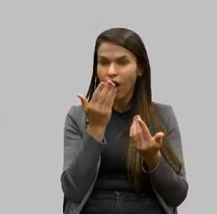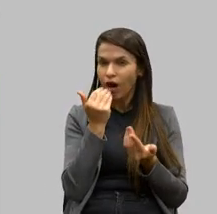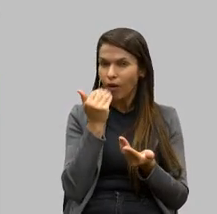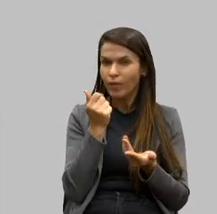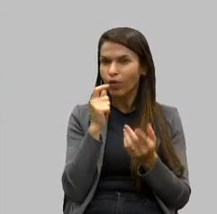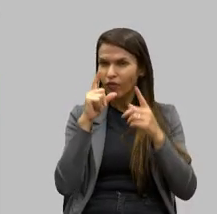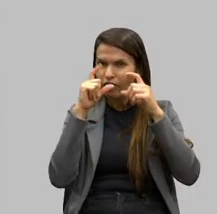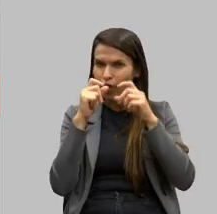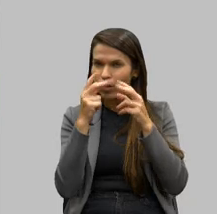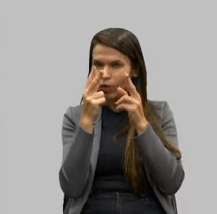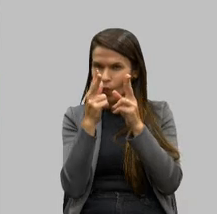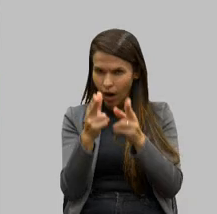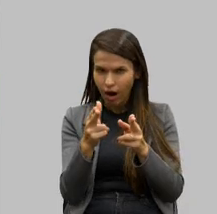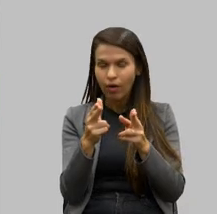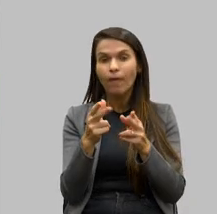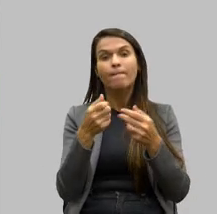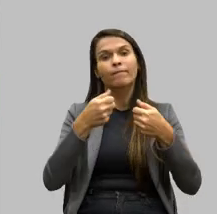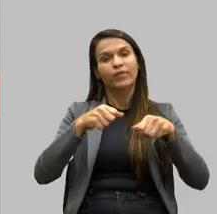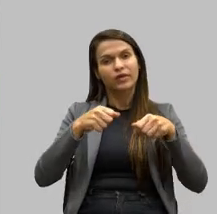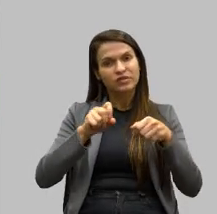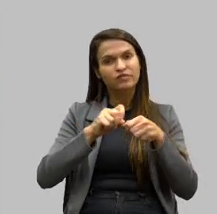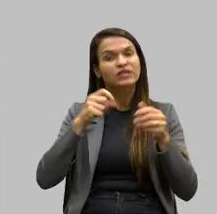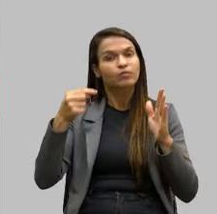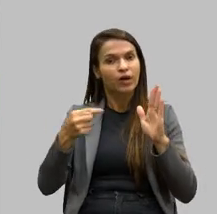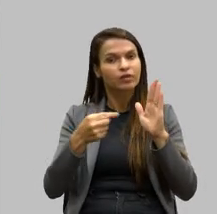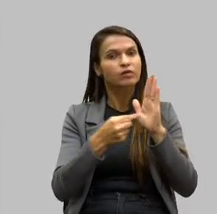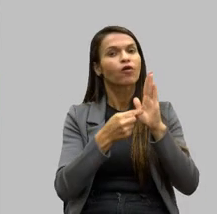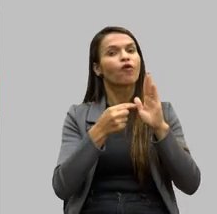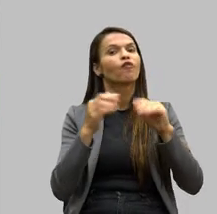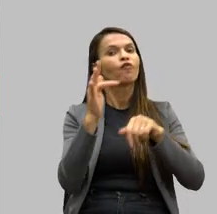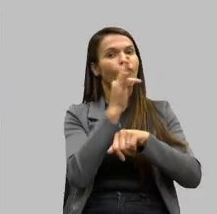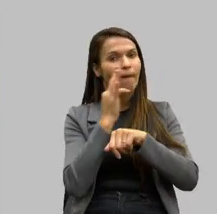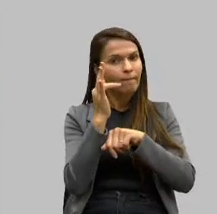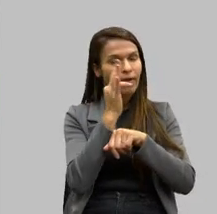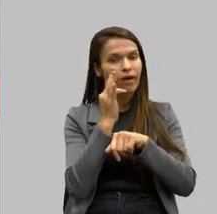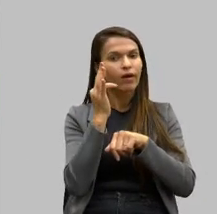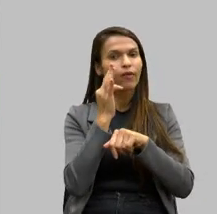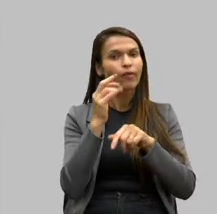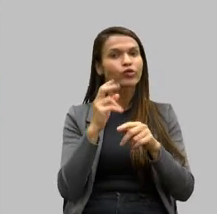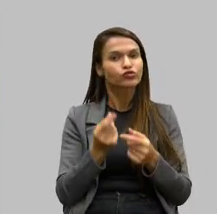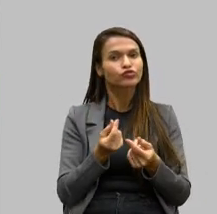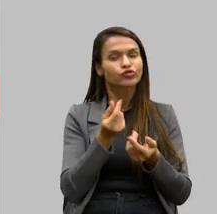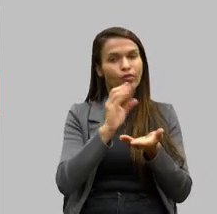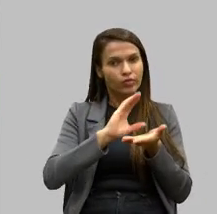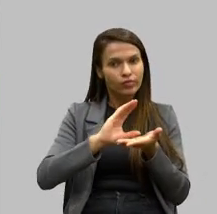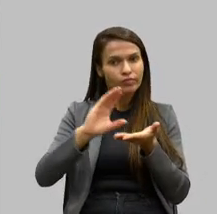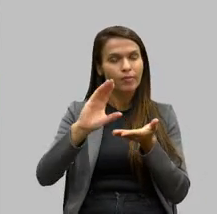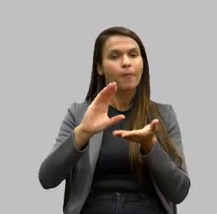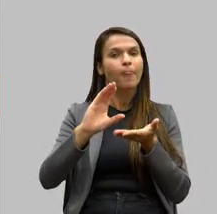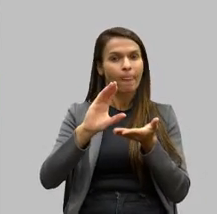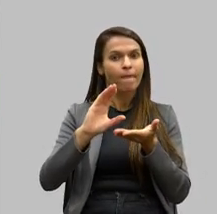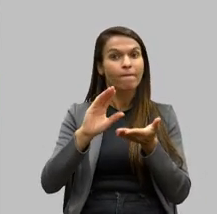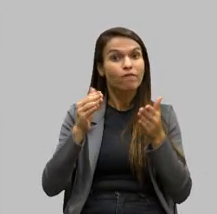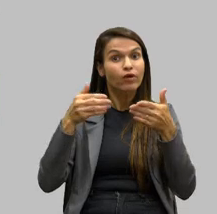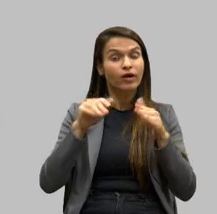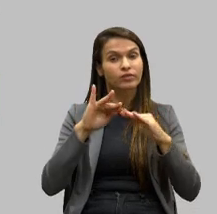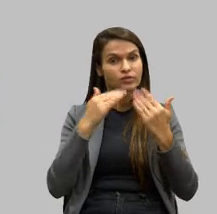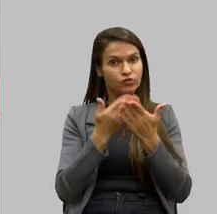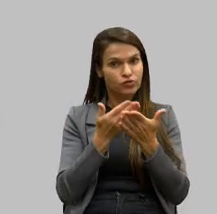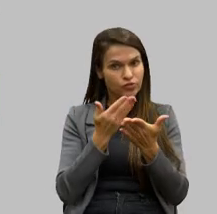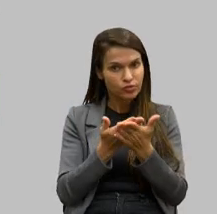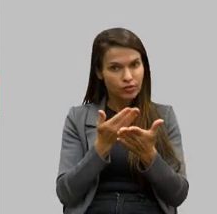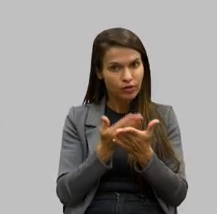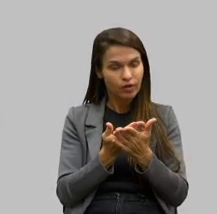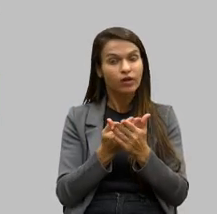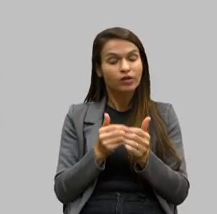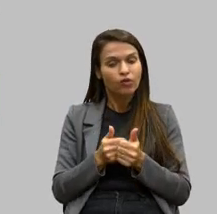dessa daí, deve-se fazer a denúncia formal, porque o dinheiro está sendo repassado para as escolas e a execução está